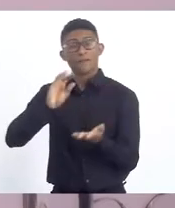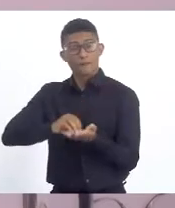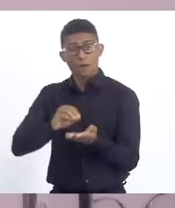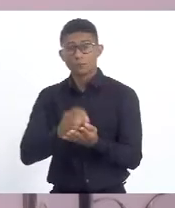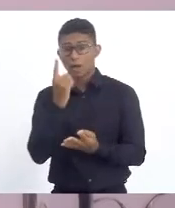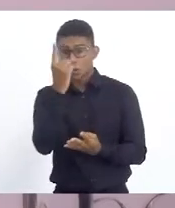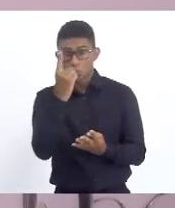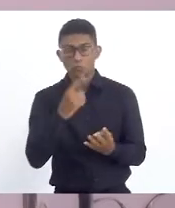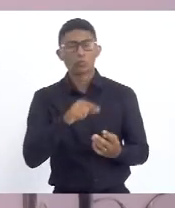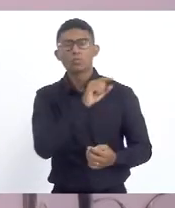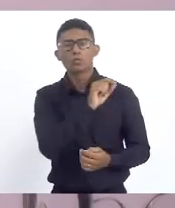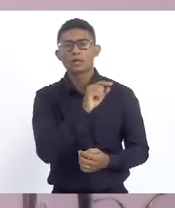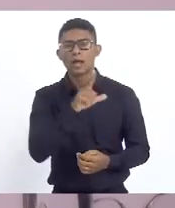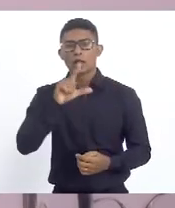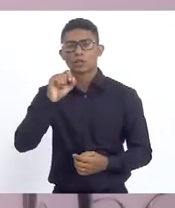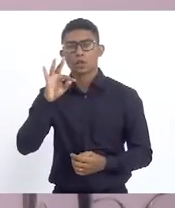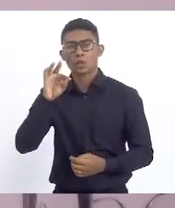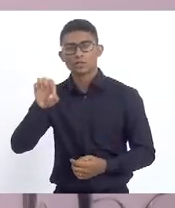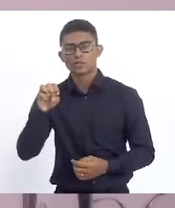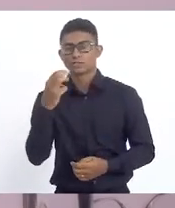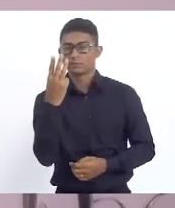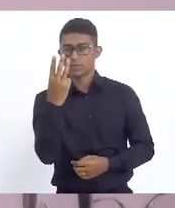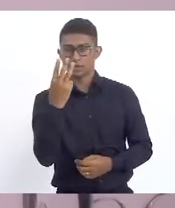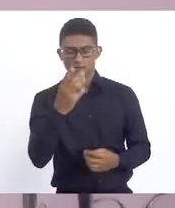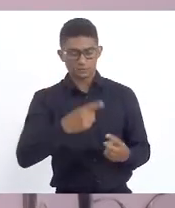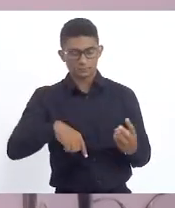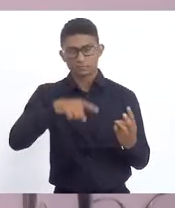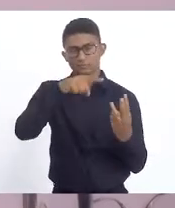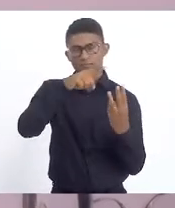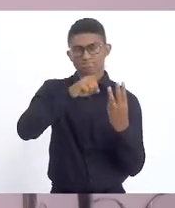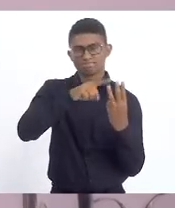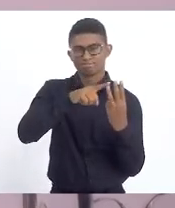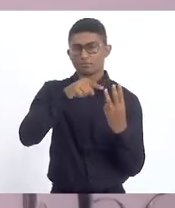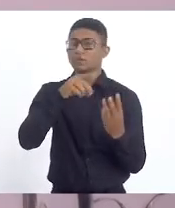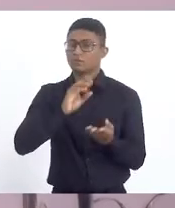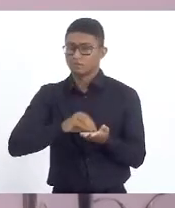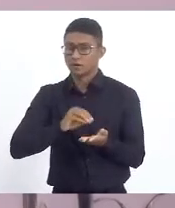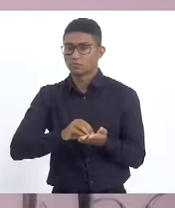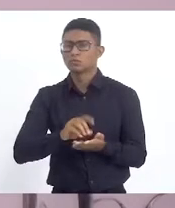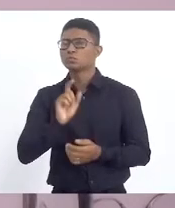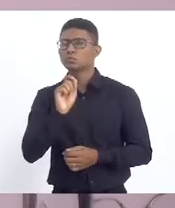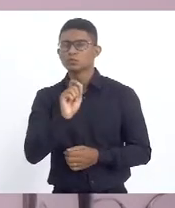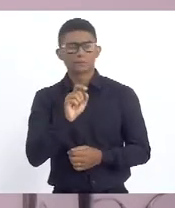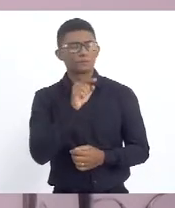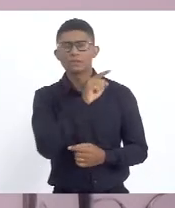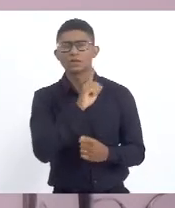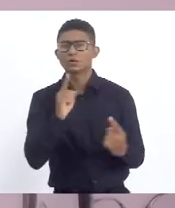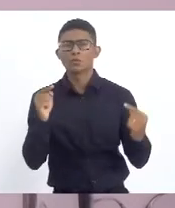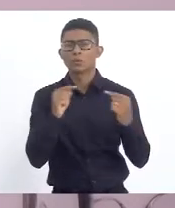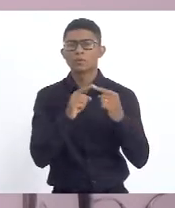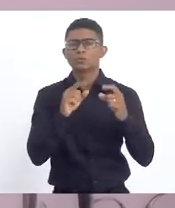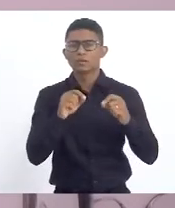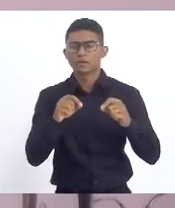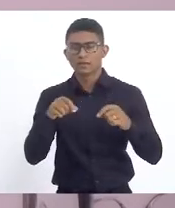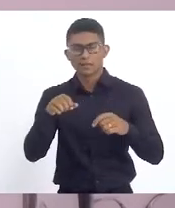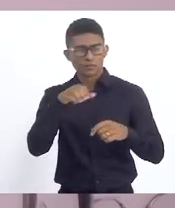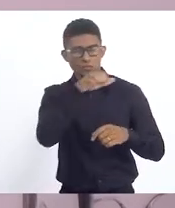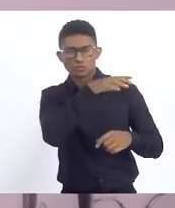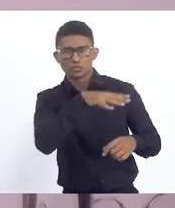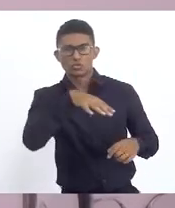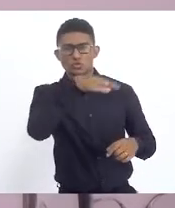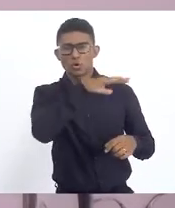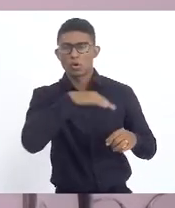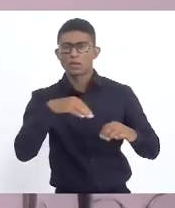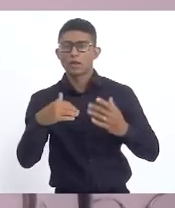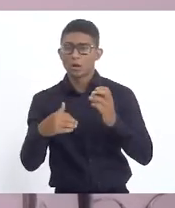que diz respeito principalmente, mas não só, ao esgoto da Zona Oeste, mas